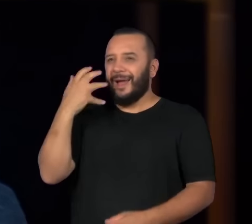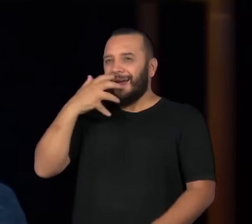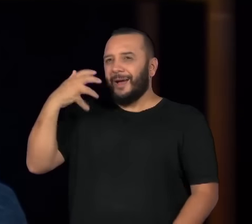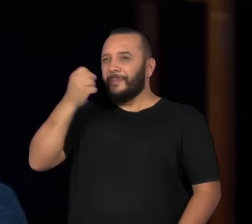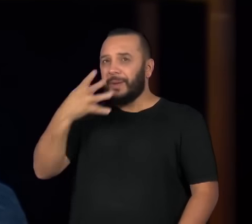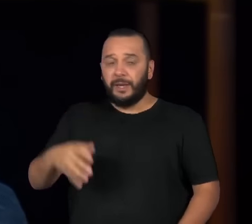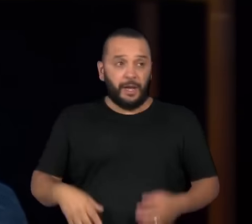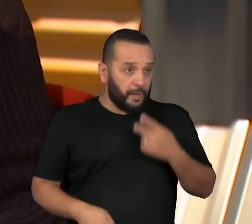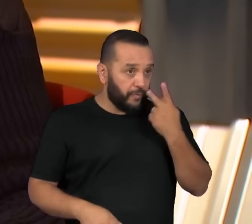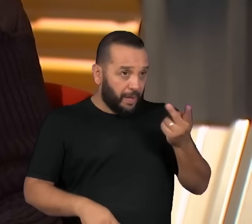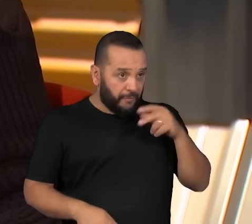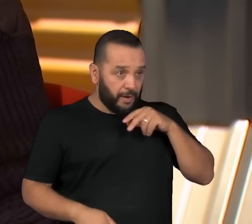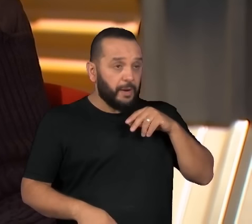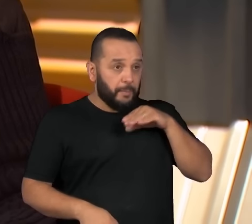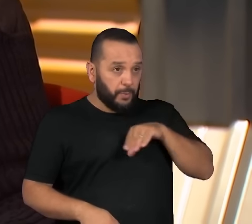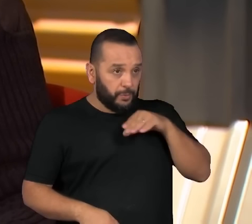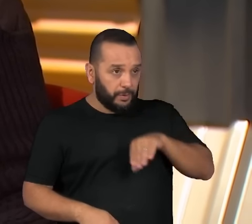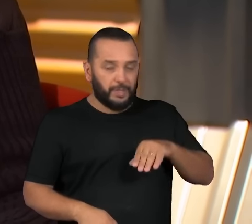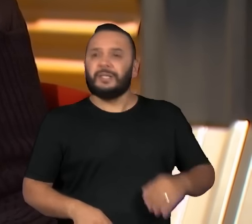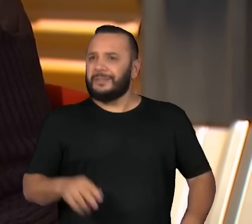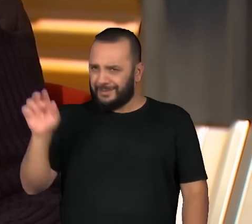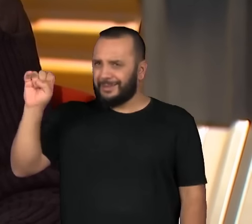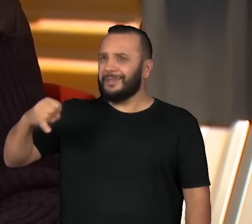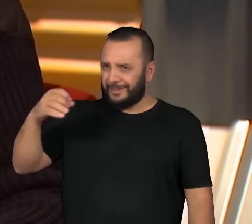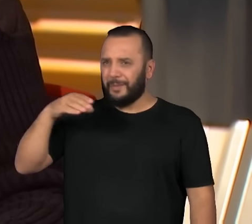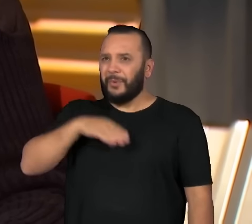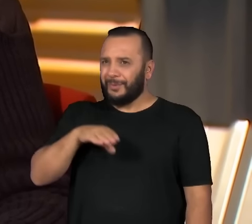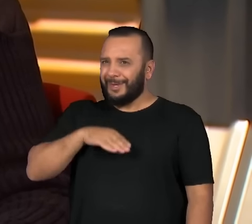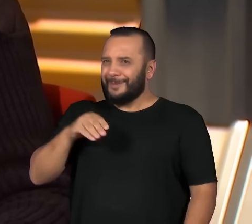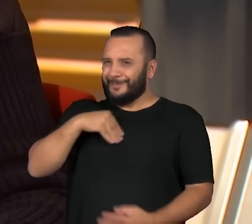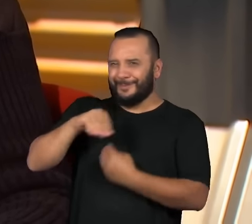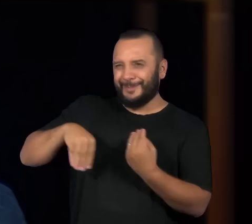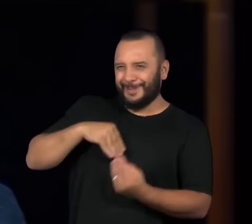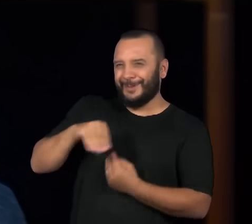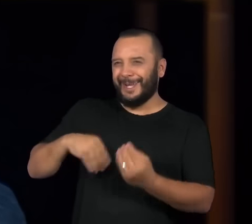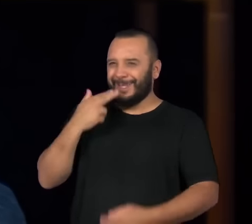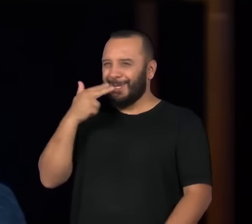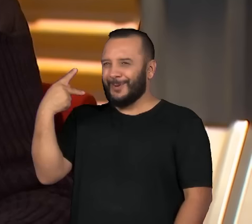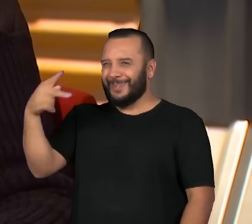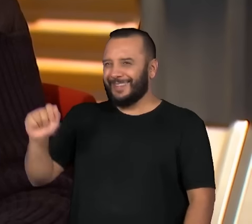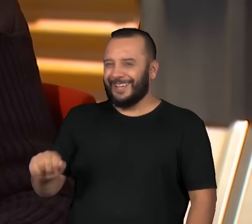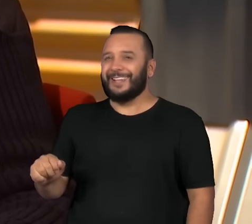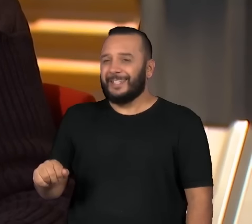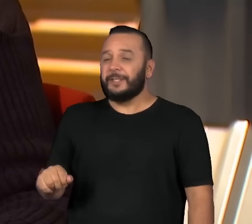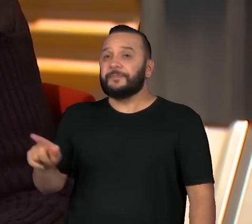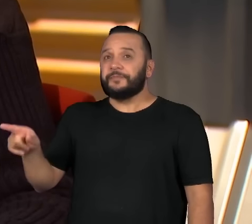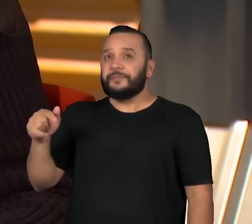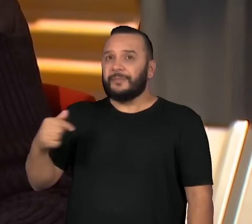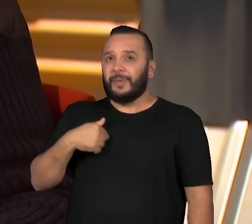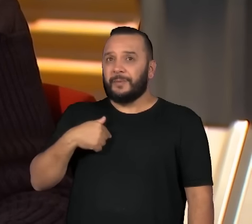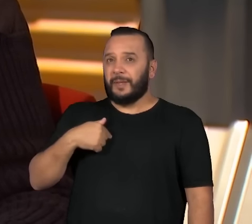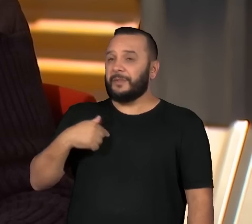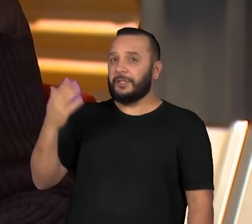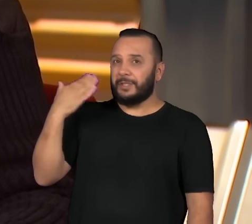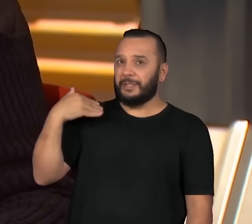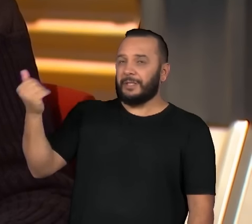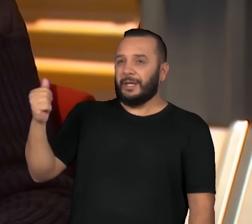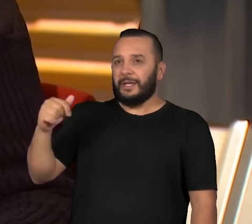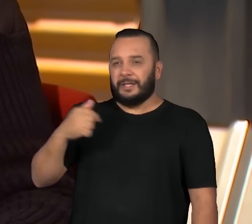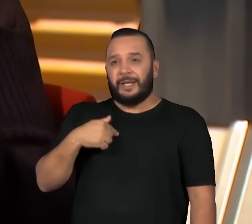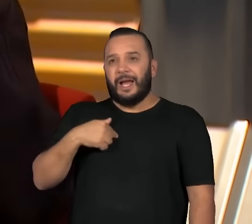falava português? Falava português. Com sotaque, lógico, imagino, né? Maravilhoso. Daqueles, Ela me chamava de Andy. Hã? Ela me chamava de